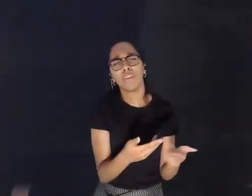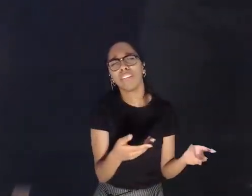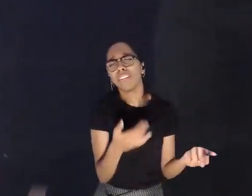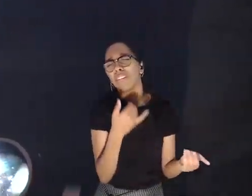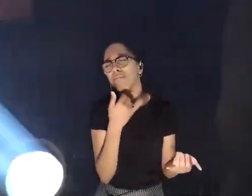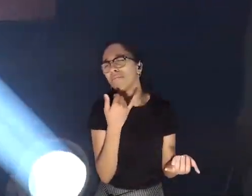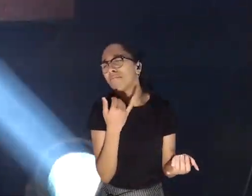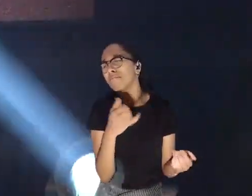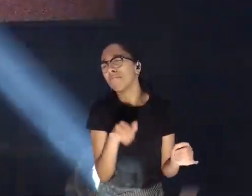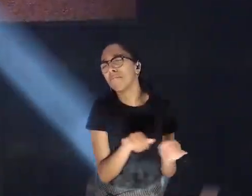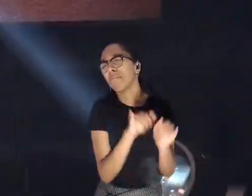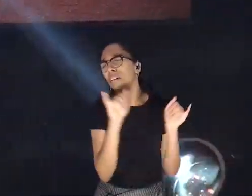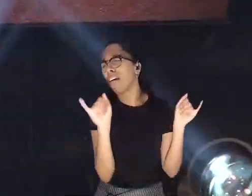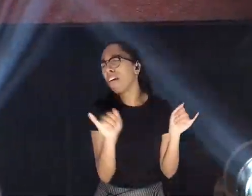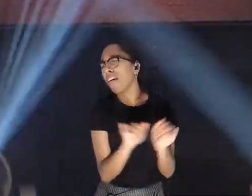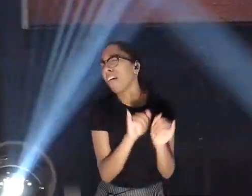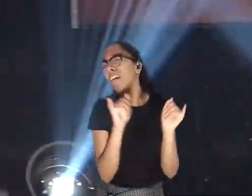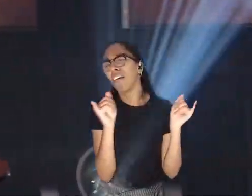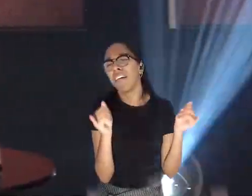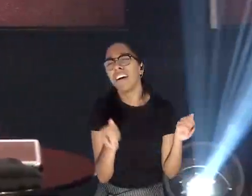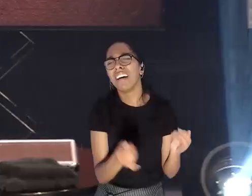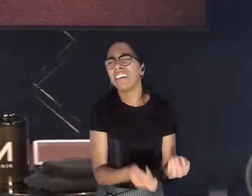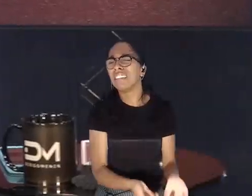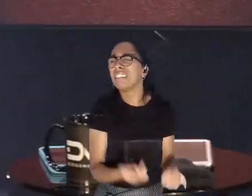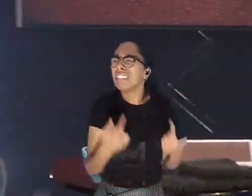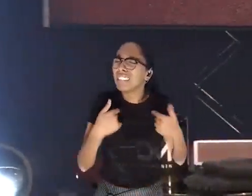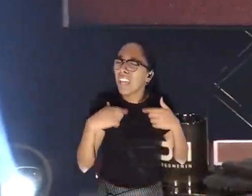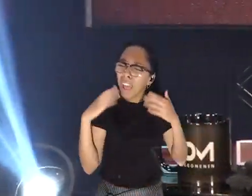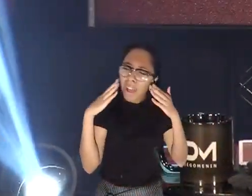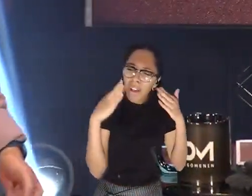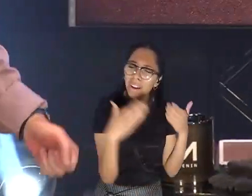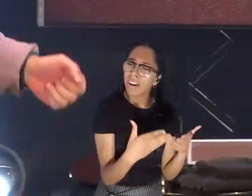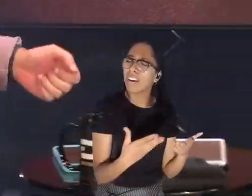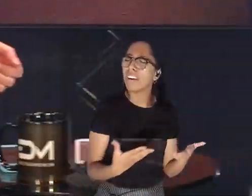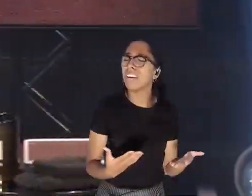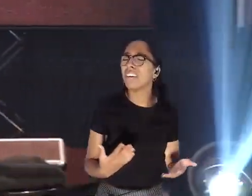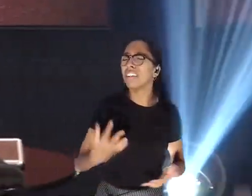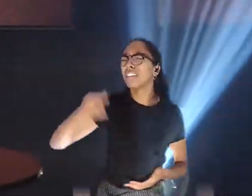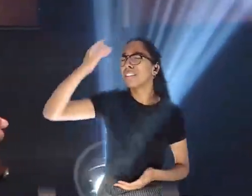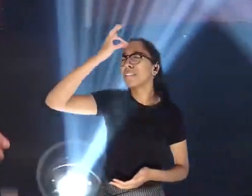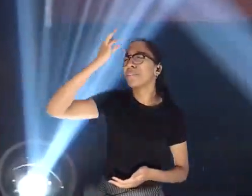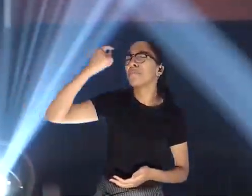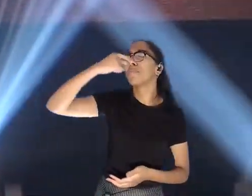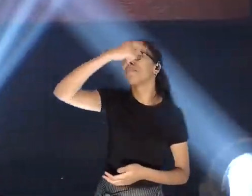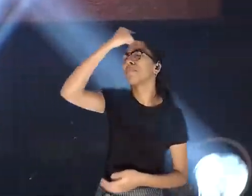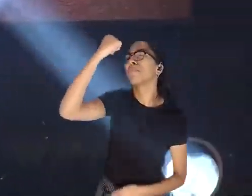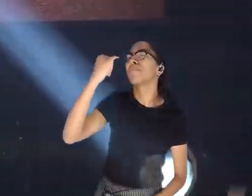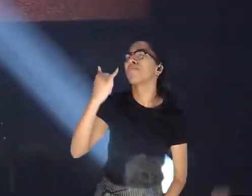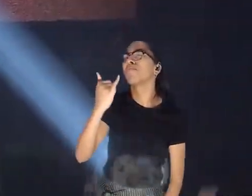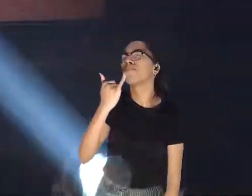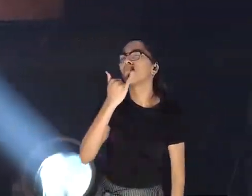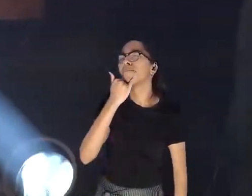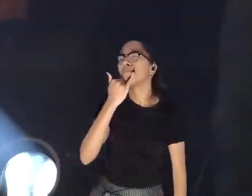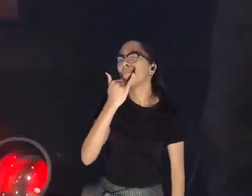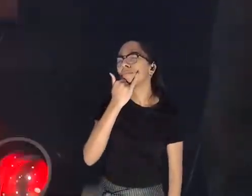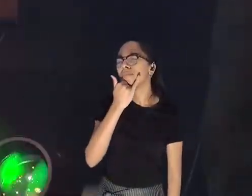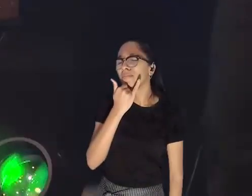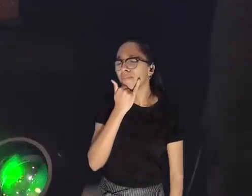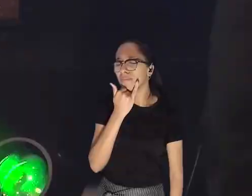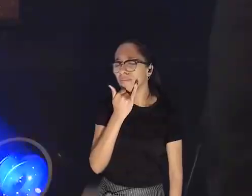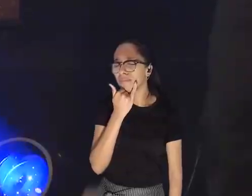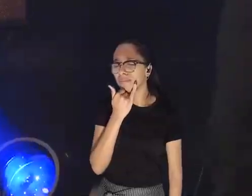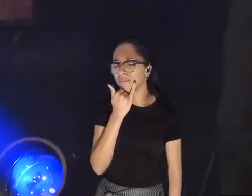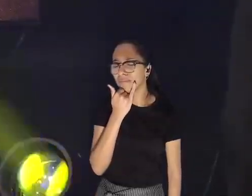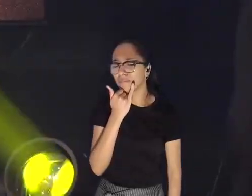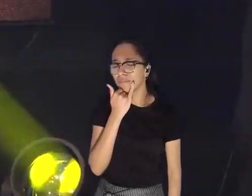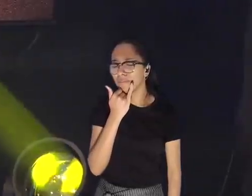Santo, me perdoa. Eu preciso renovar minha aliança contigo. Me perdoa, me perdoa, me perdoa. Me perdoe. Após